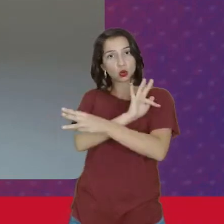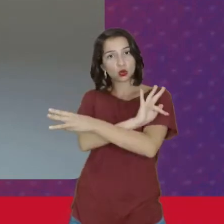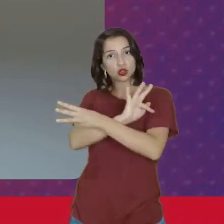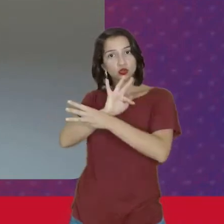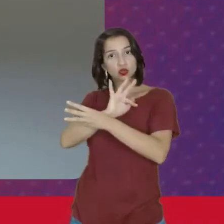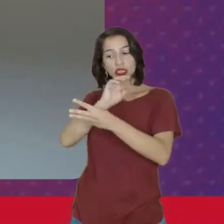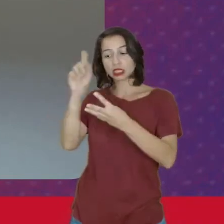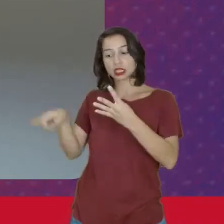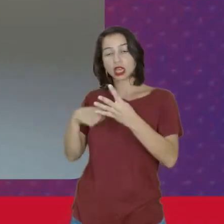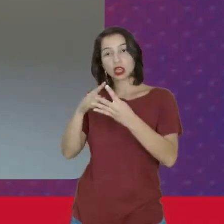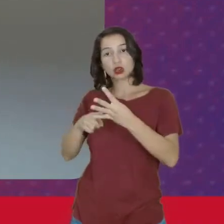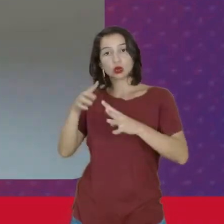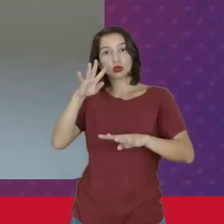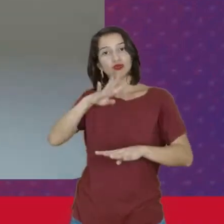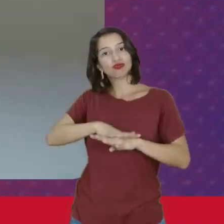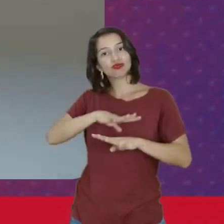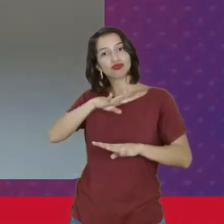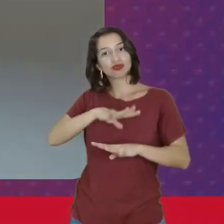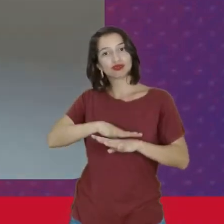precisamos? Porque